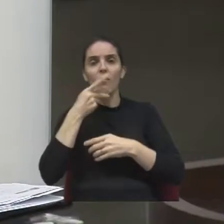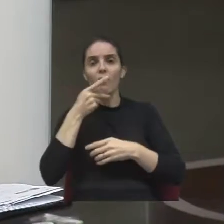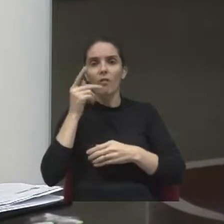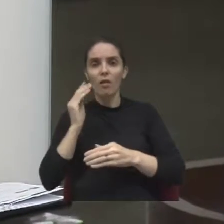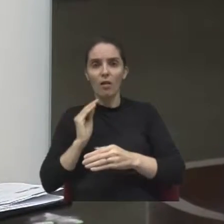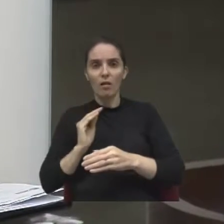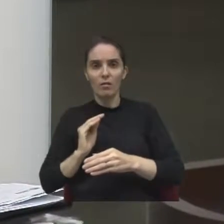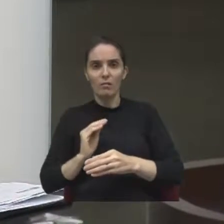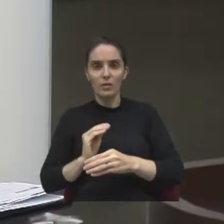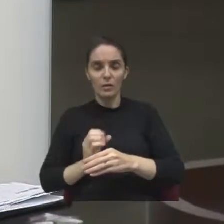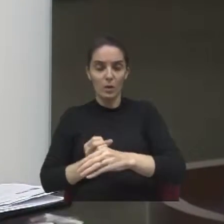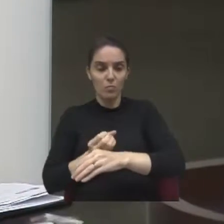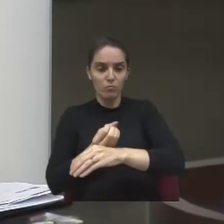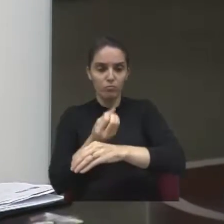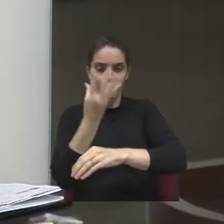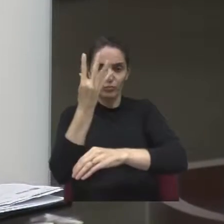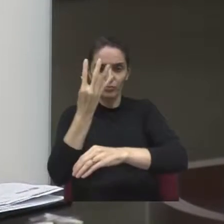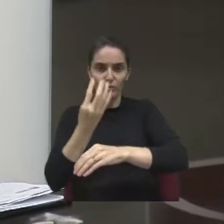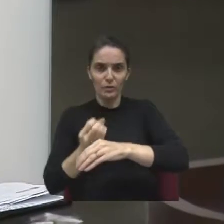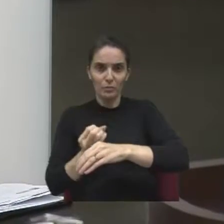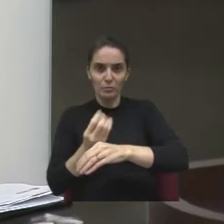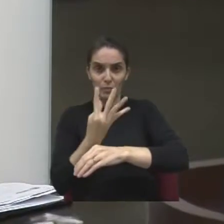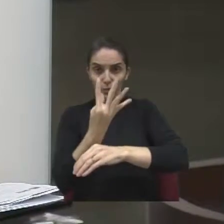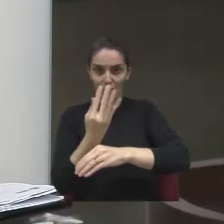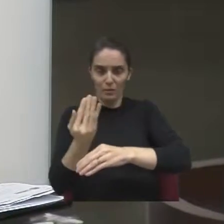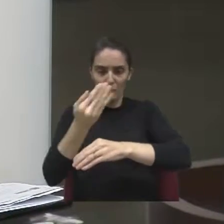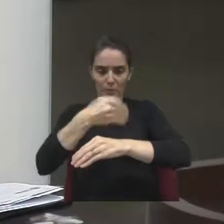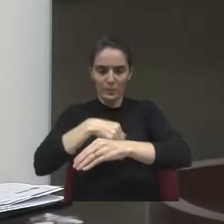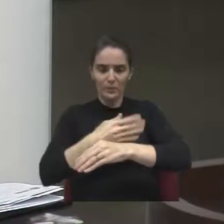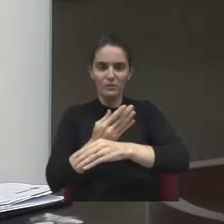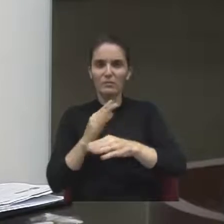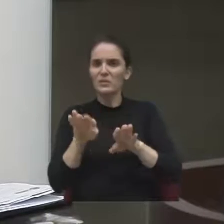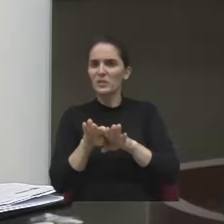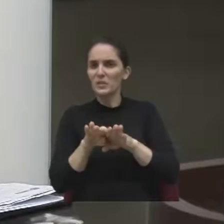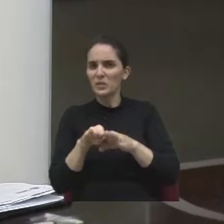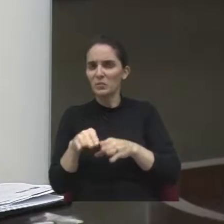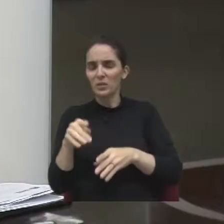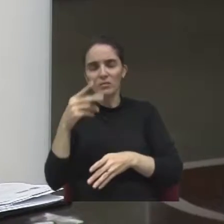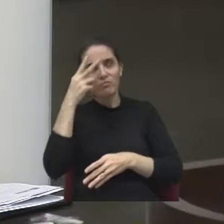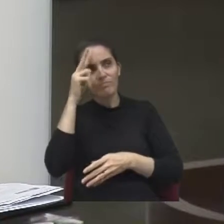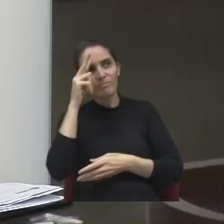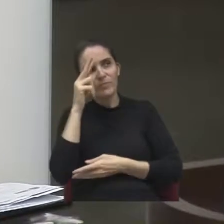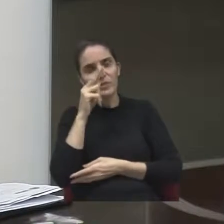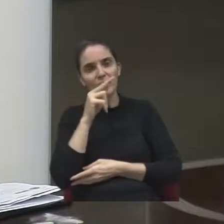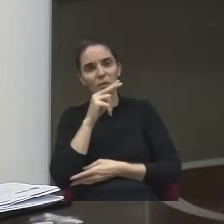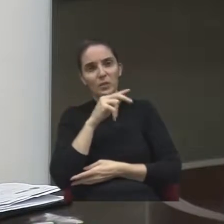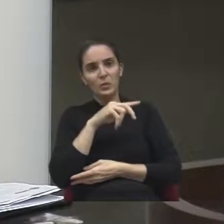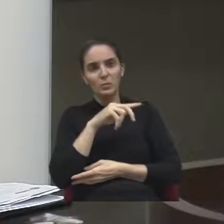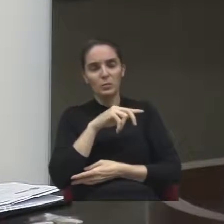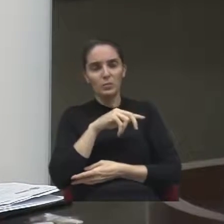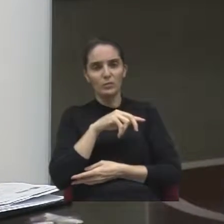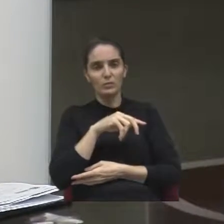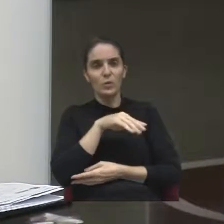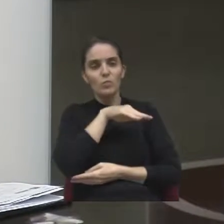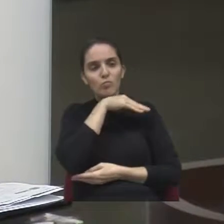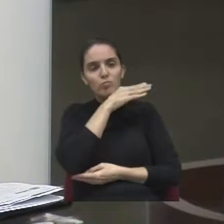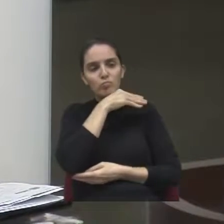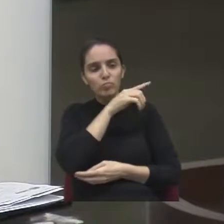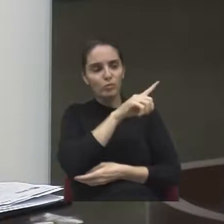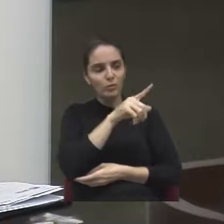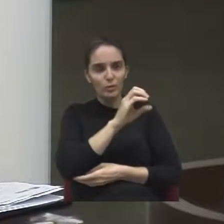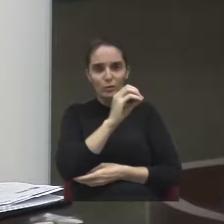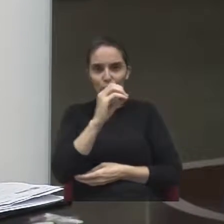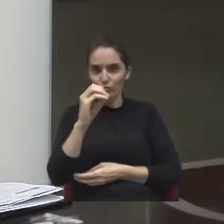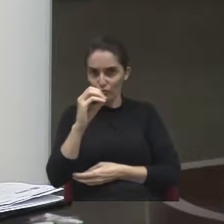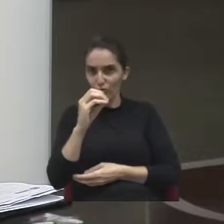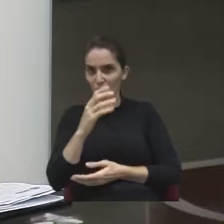Quando recordo aqui que falamos sobre o zoológico, quantos desses animais estamos colocando na